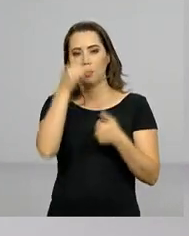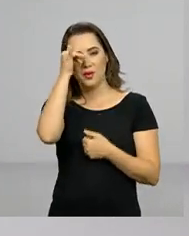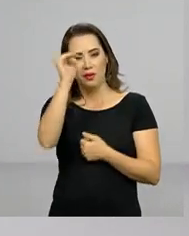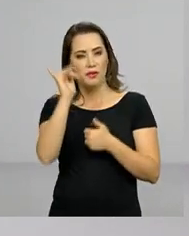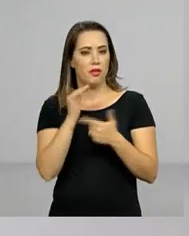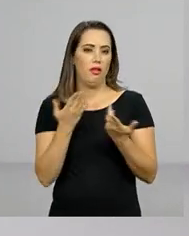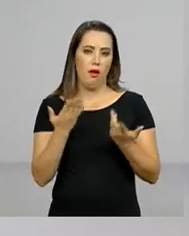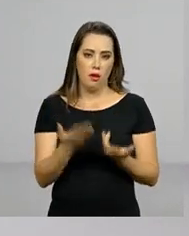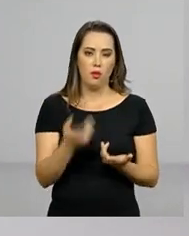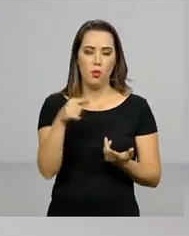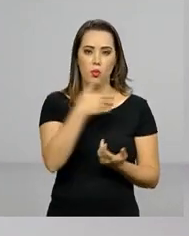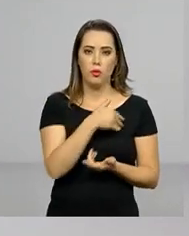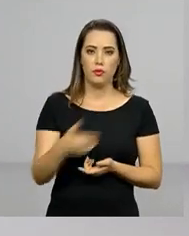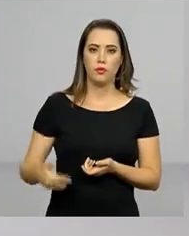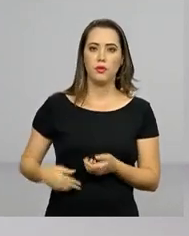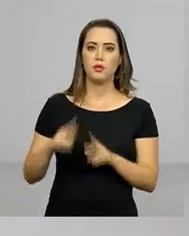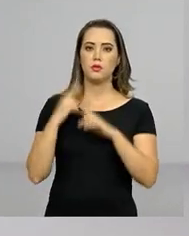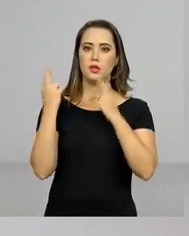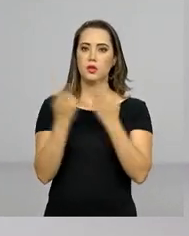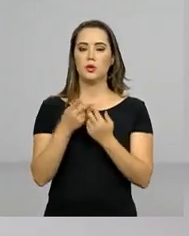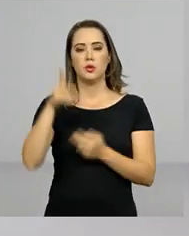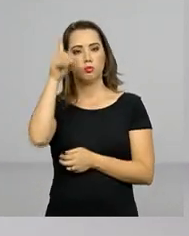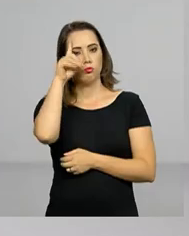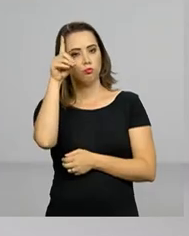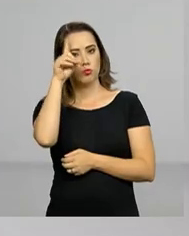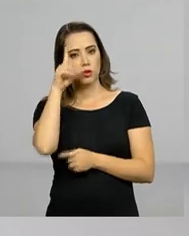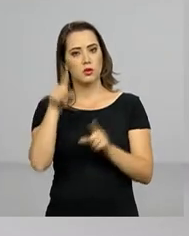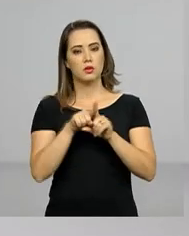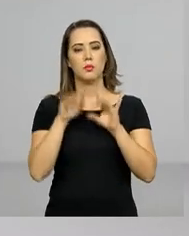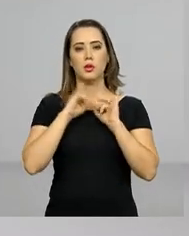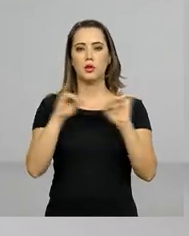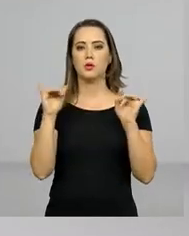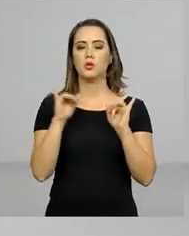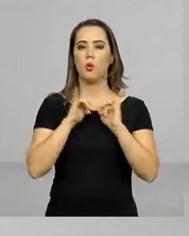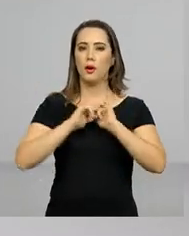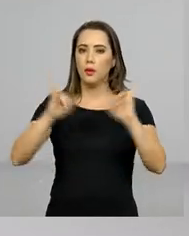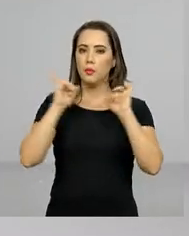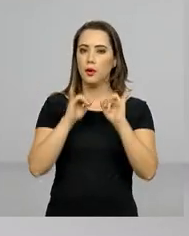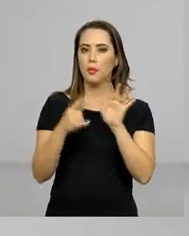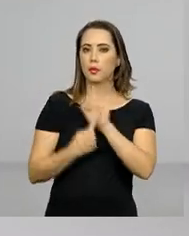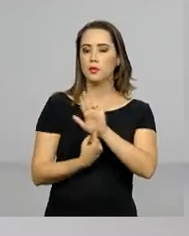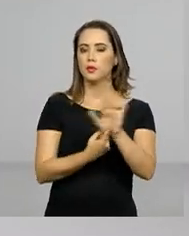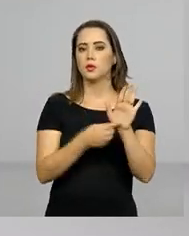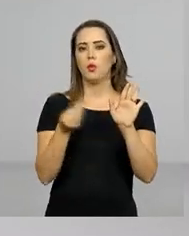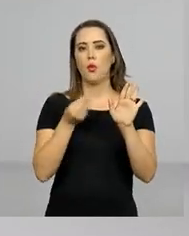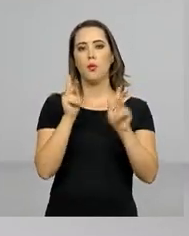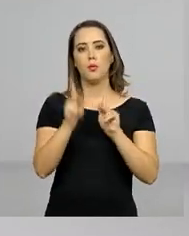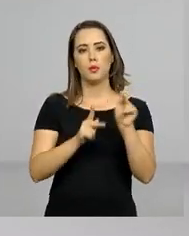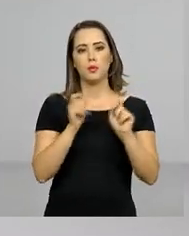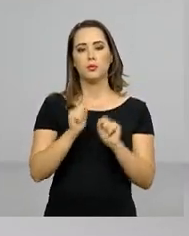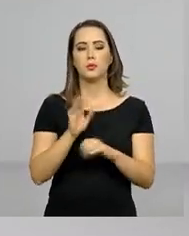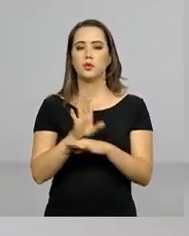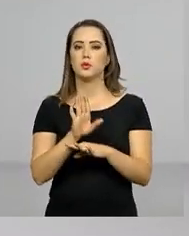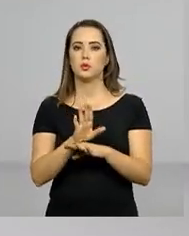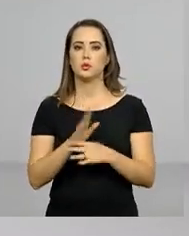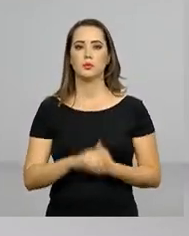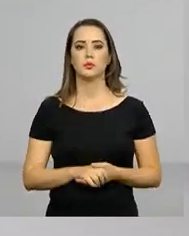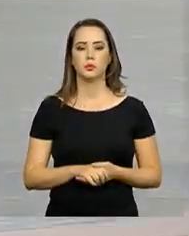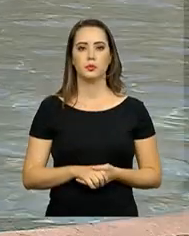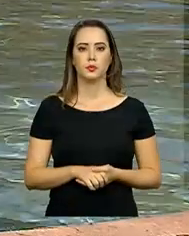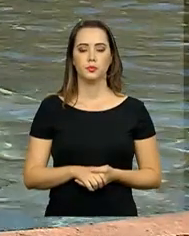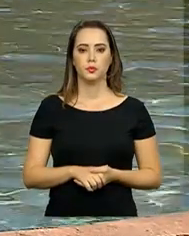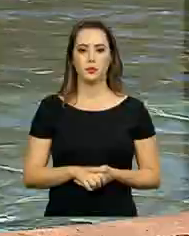problema o governo tem feito reuniões diárias e também lançou uma campanha para mostrar como a população pode colaborar